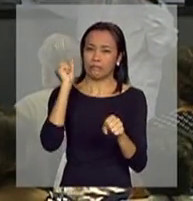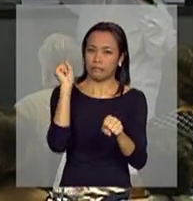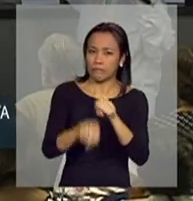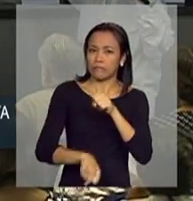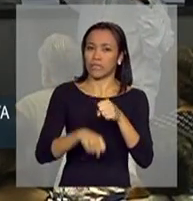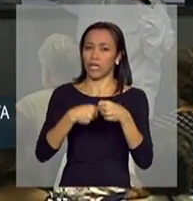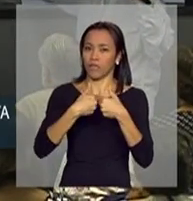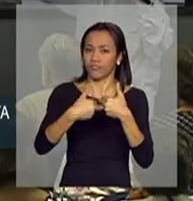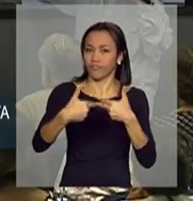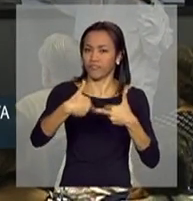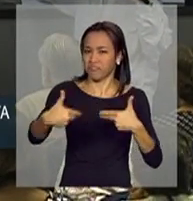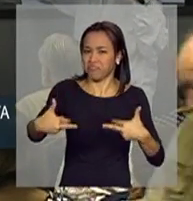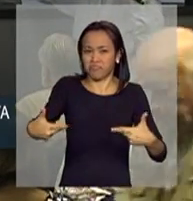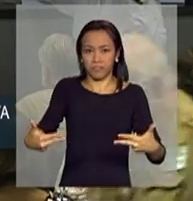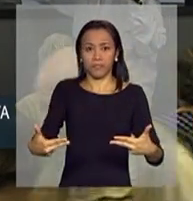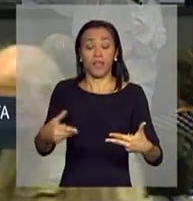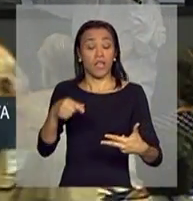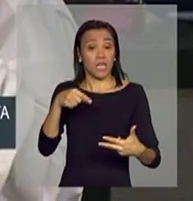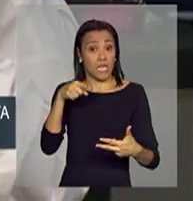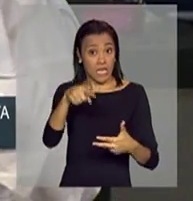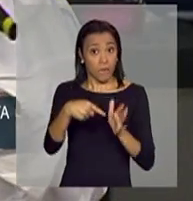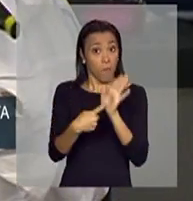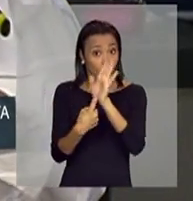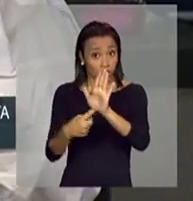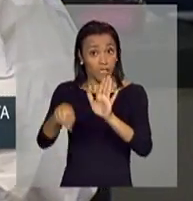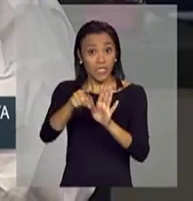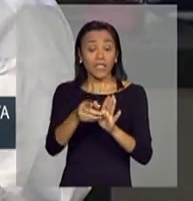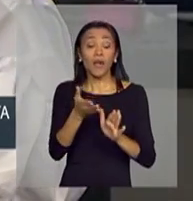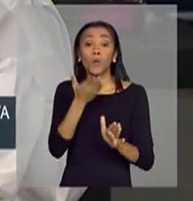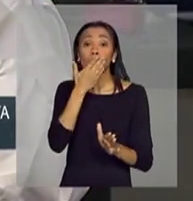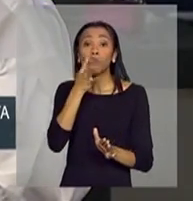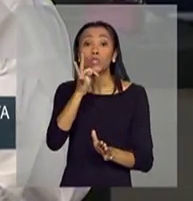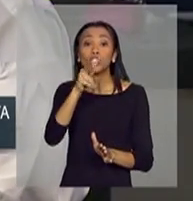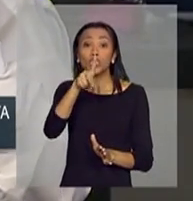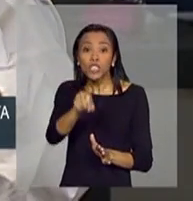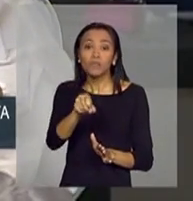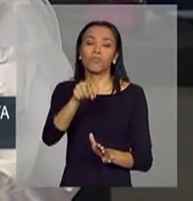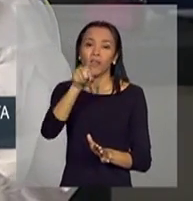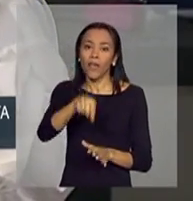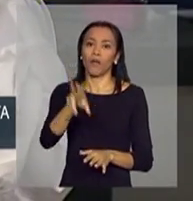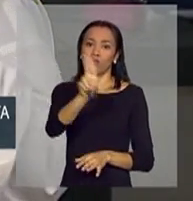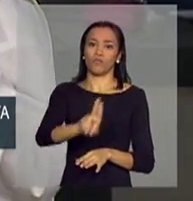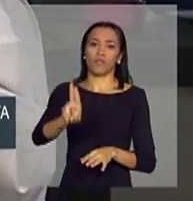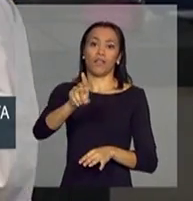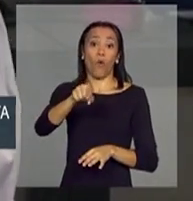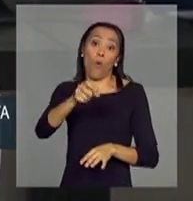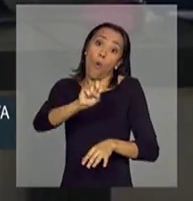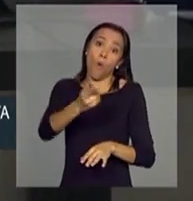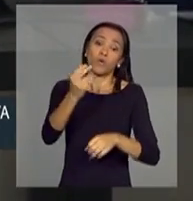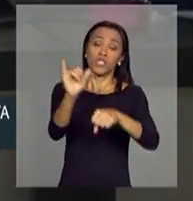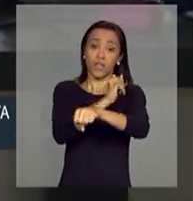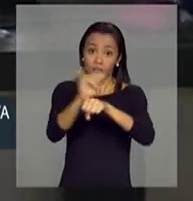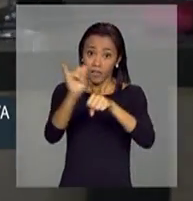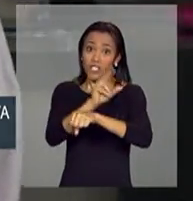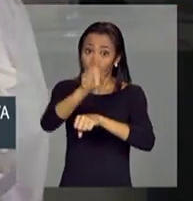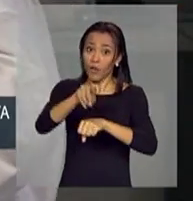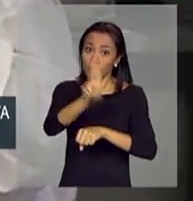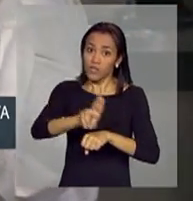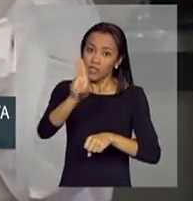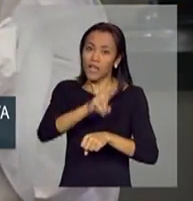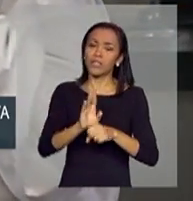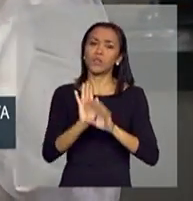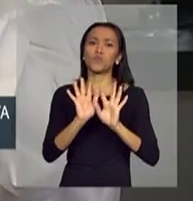solitária. Essa tipologia que nós apresentamos, ela é utilizada até o final da ditadura